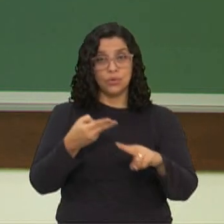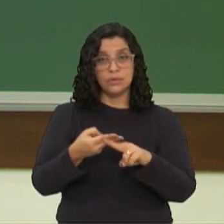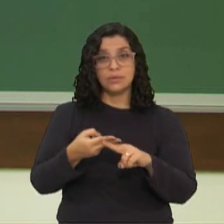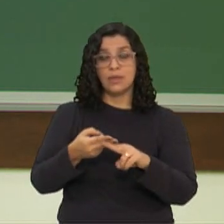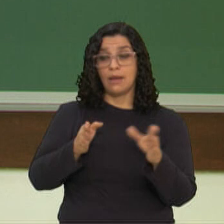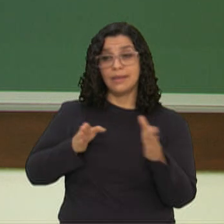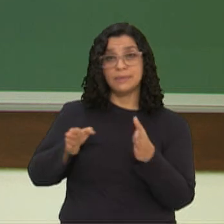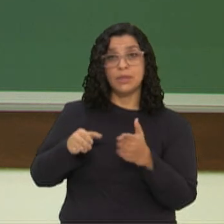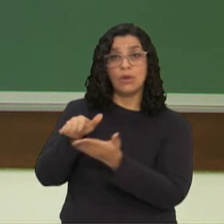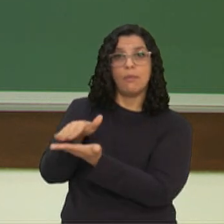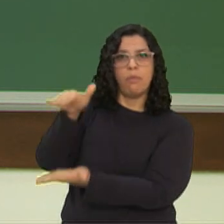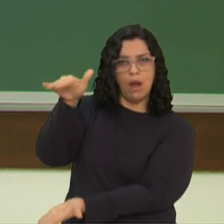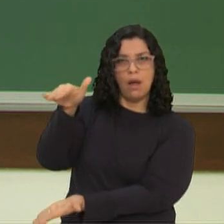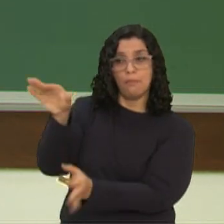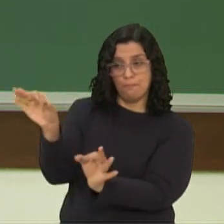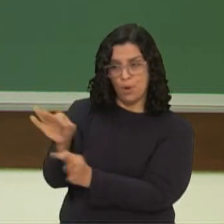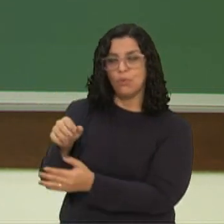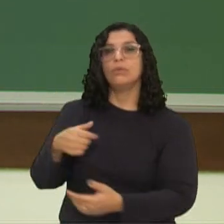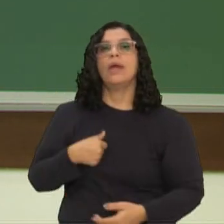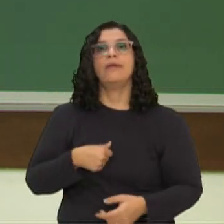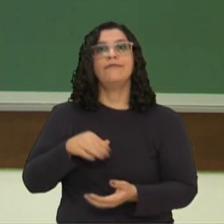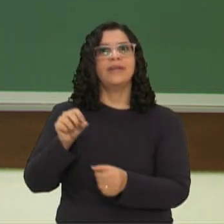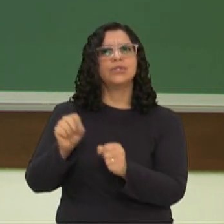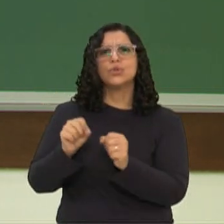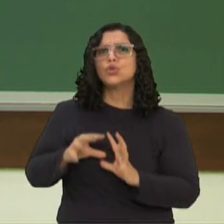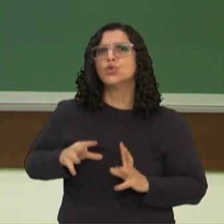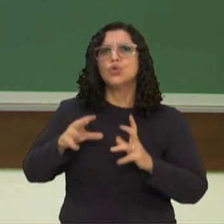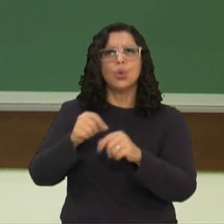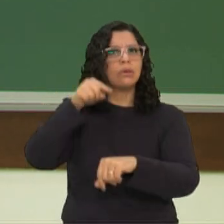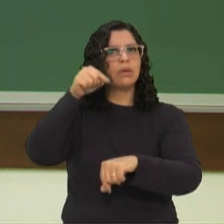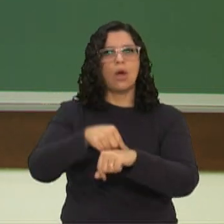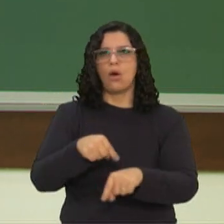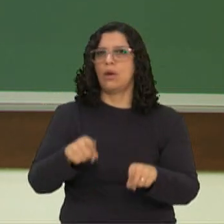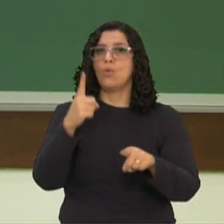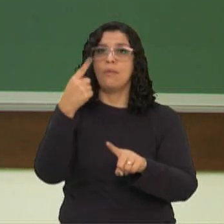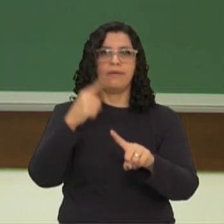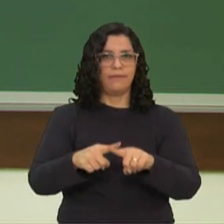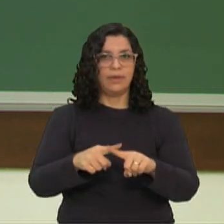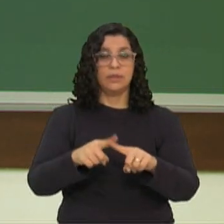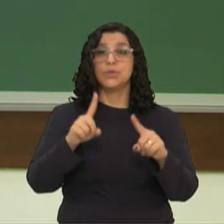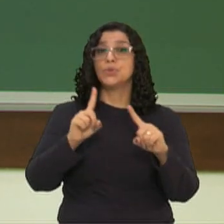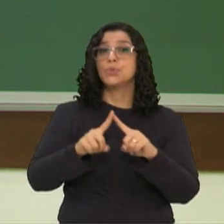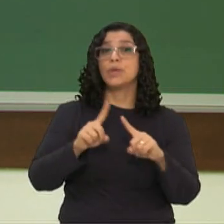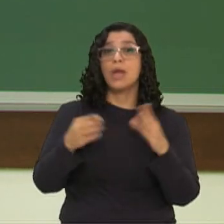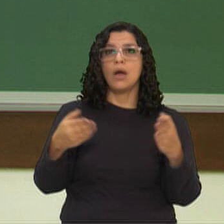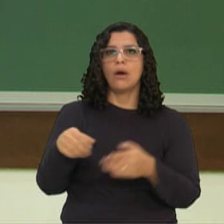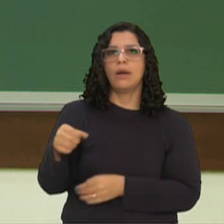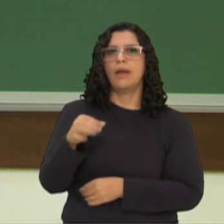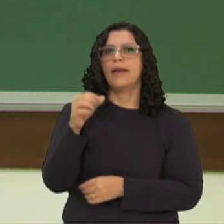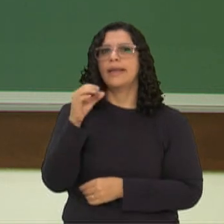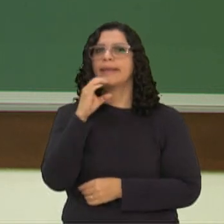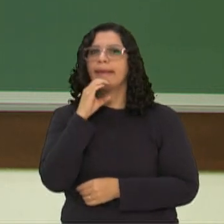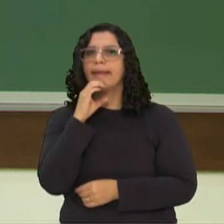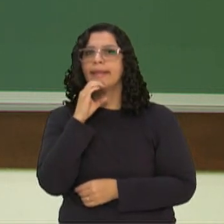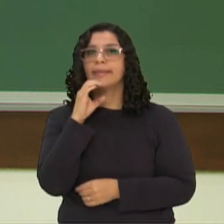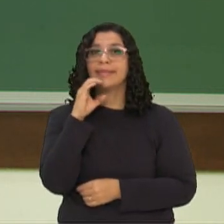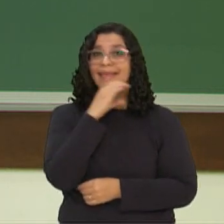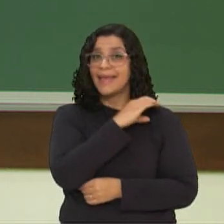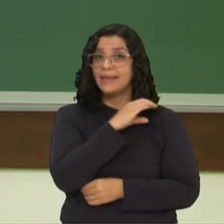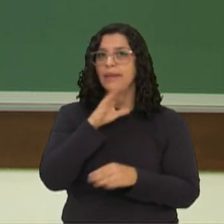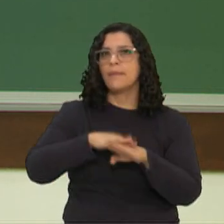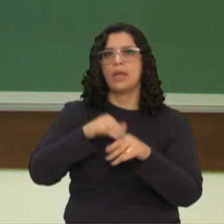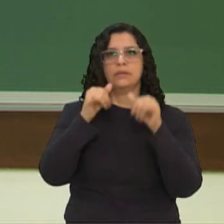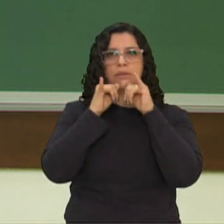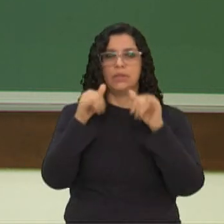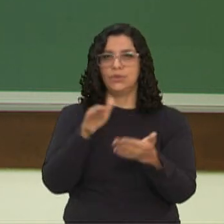nesse período, nesse momento aí. Você deixa acumular para usar uma vez só, porque é nesse período de aquecimento que ele vai consumir mais